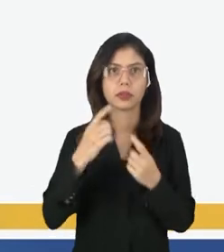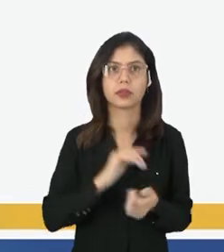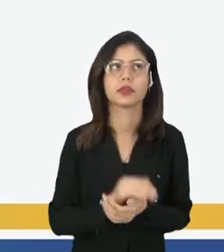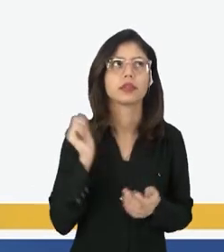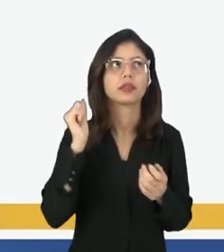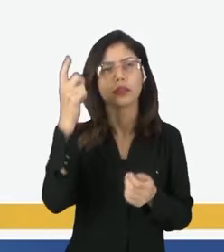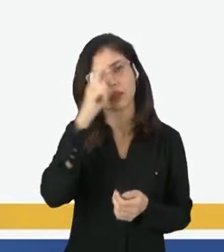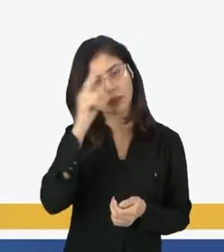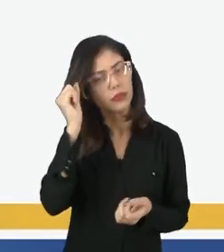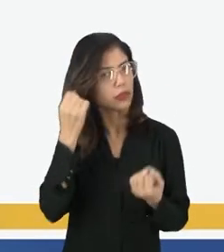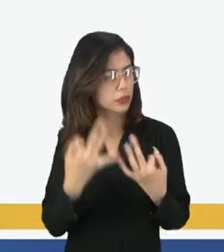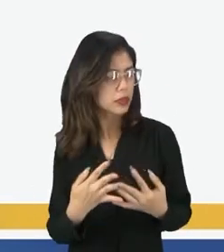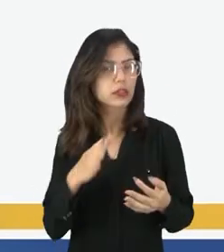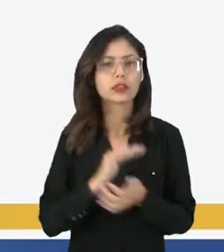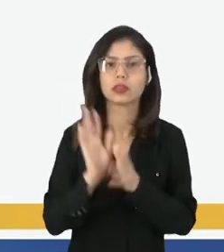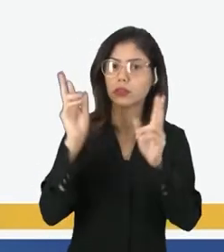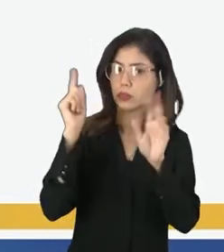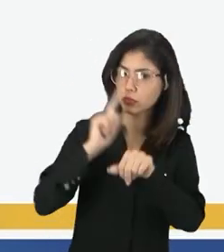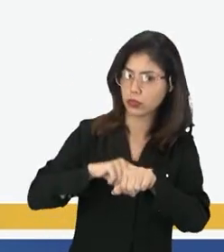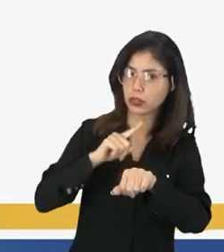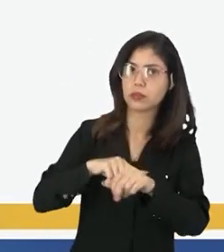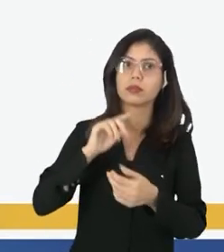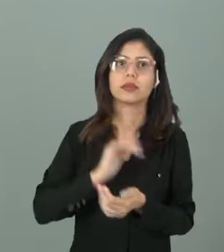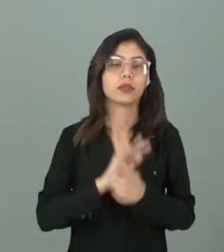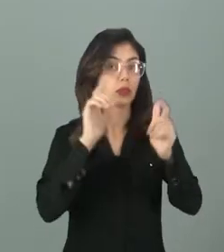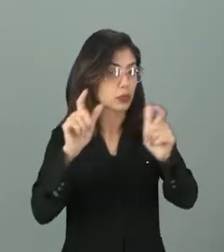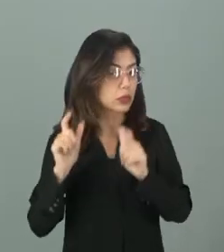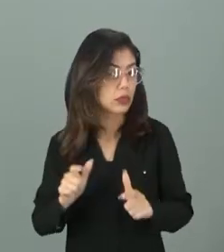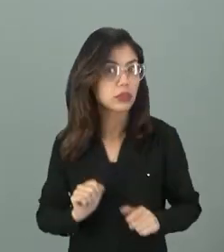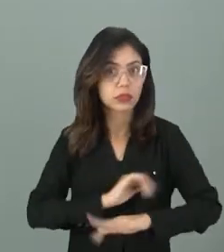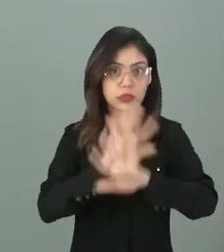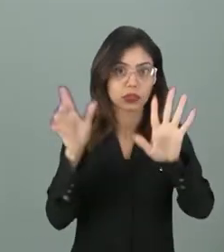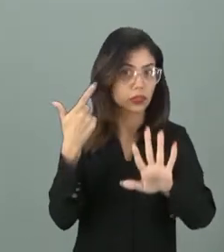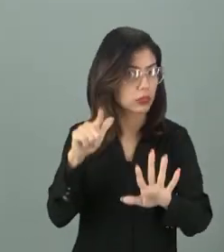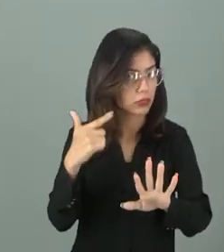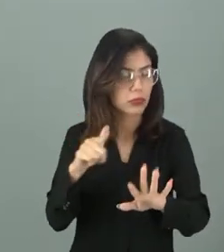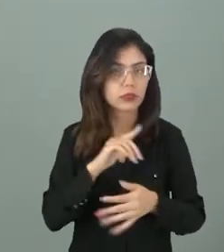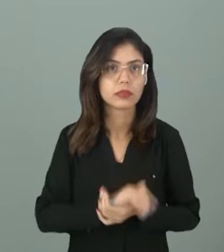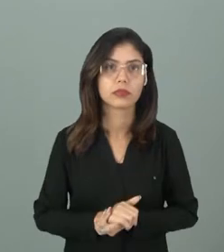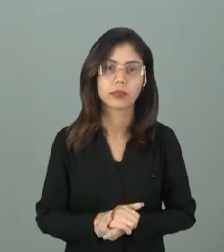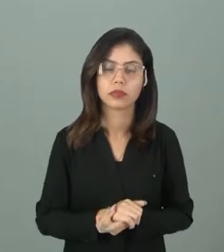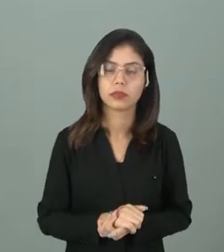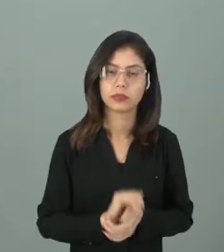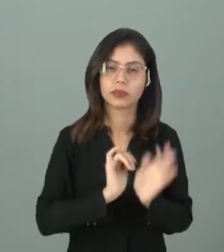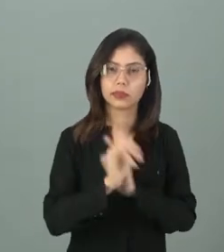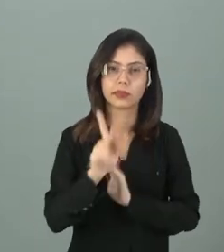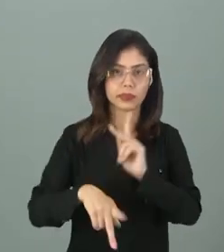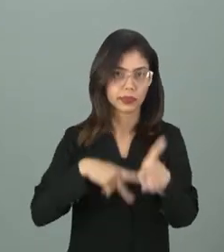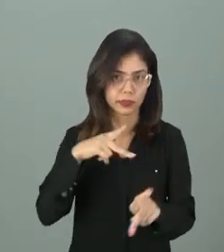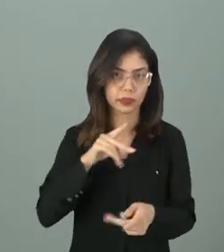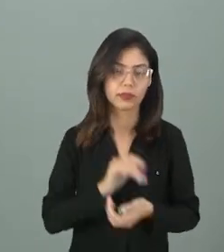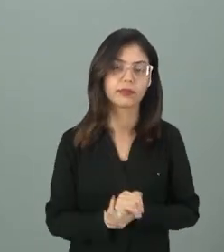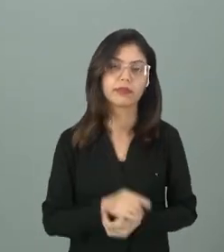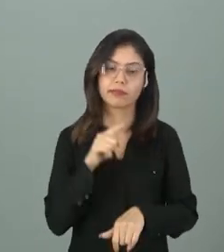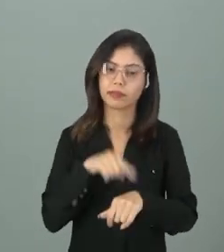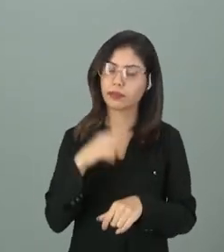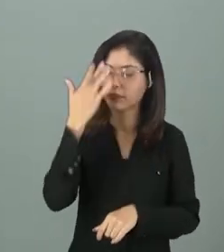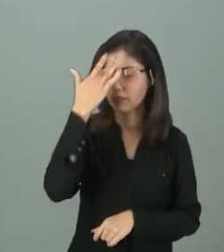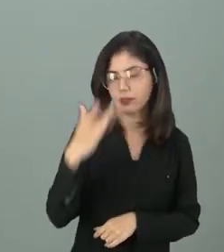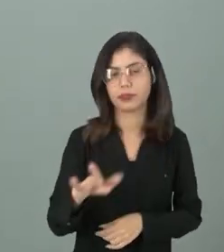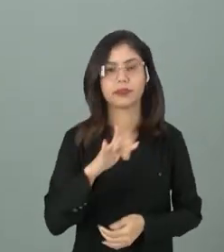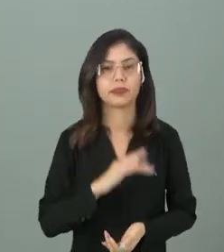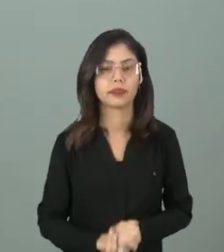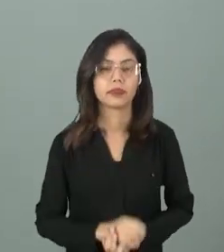expresso lembro que eu expliquei sobre o tempo o espaço ele não fica claro no conto pouco lá então aí no caso o tempo eu não sei